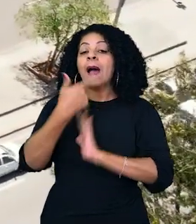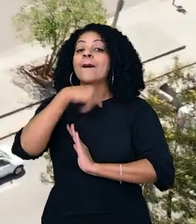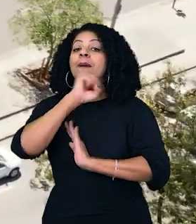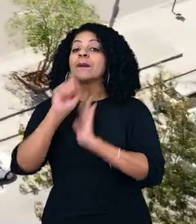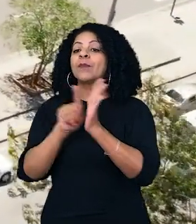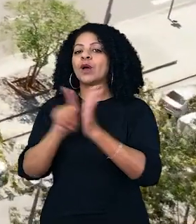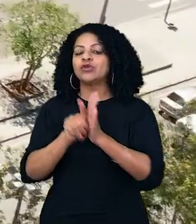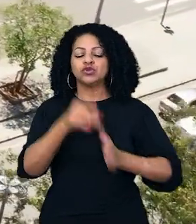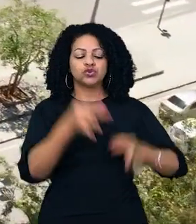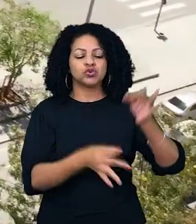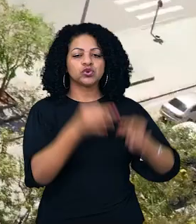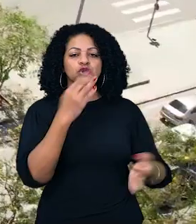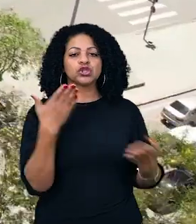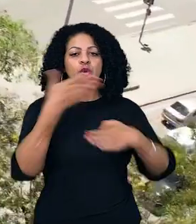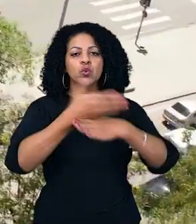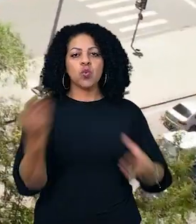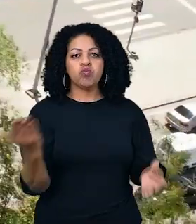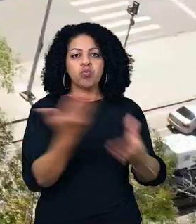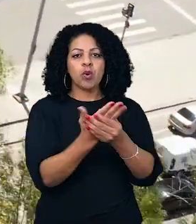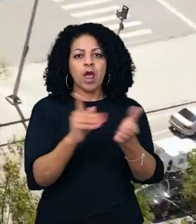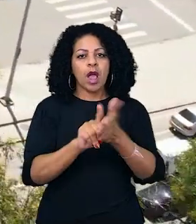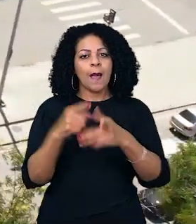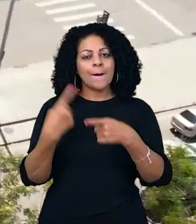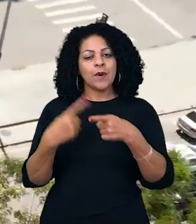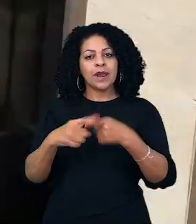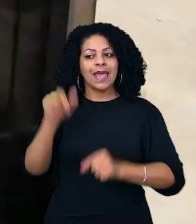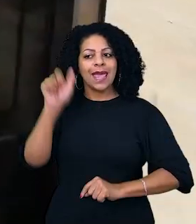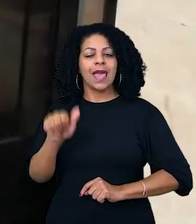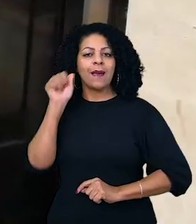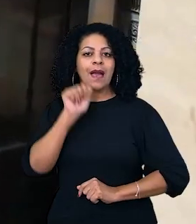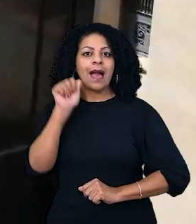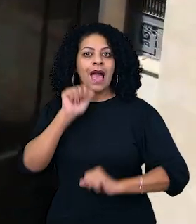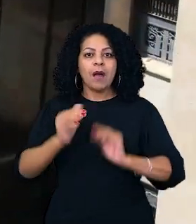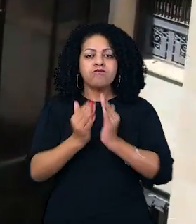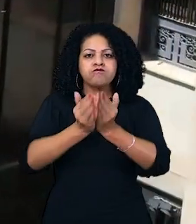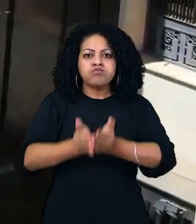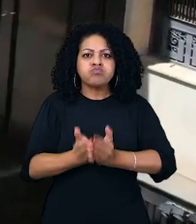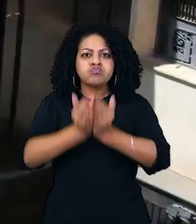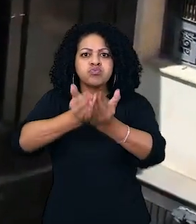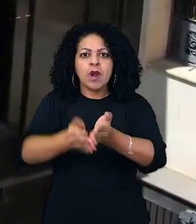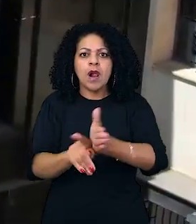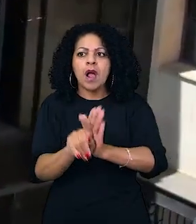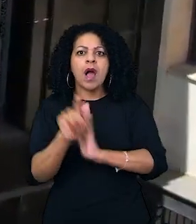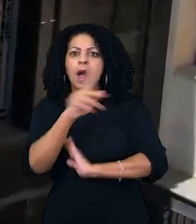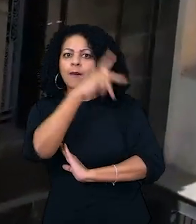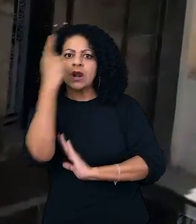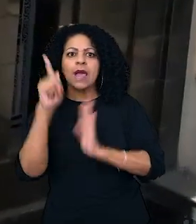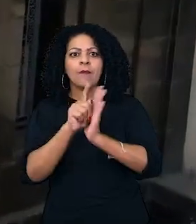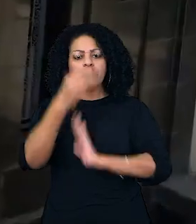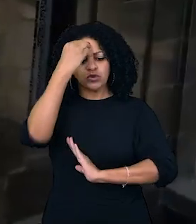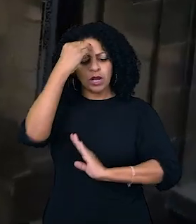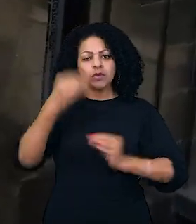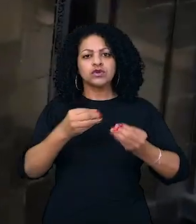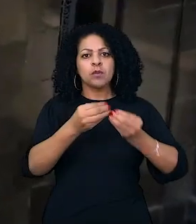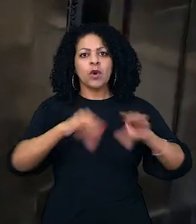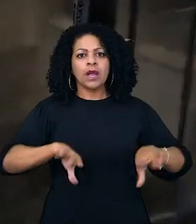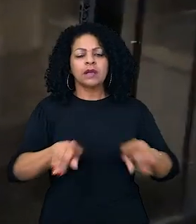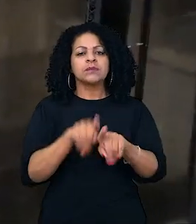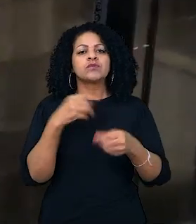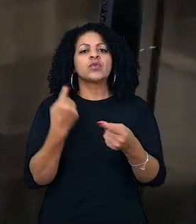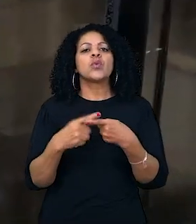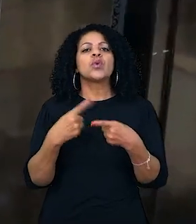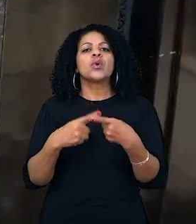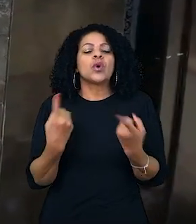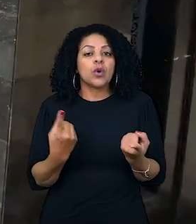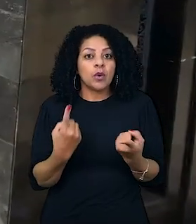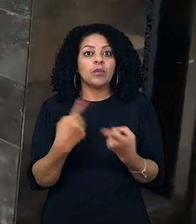entrou na justiça. Ela pretendia que a empregadora fosse responsabilizada por danos morais e materiais,